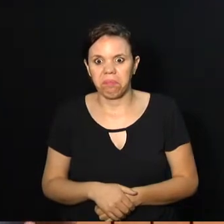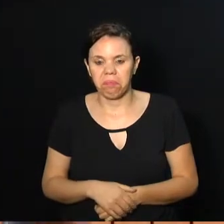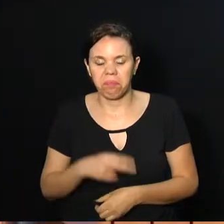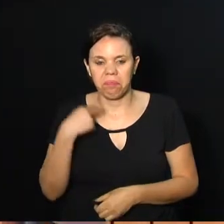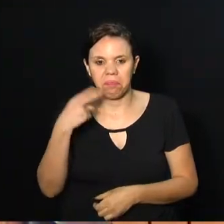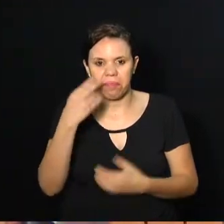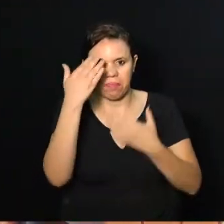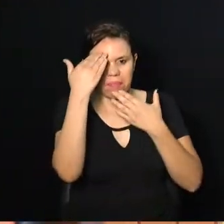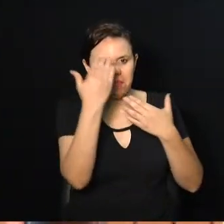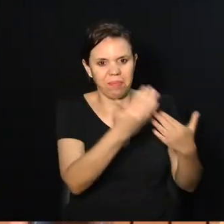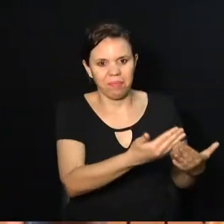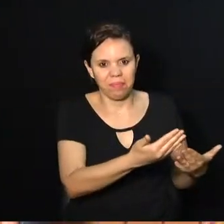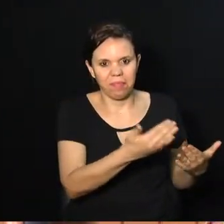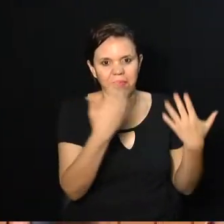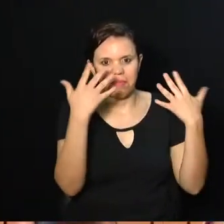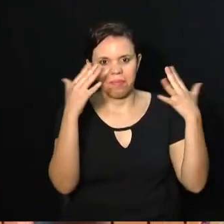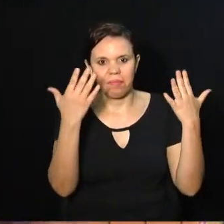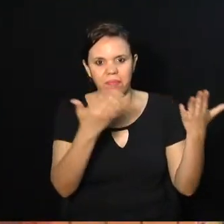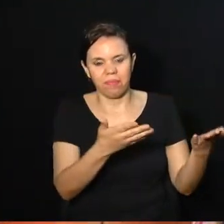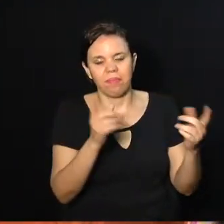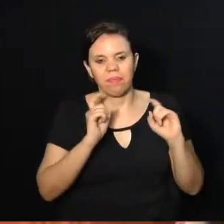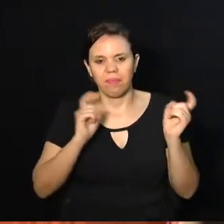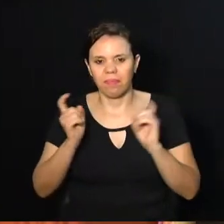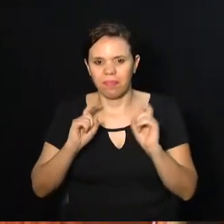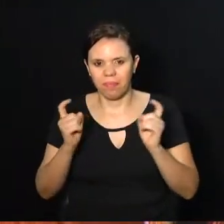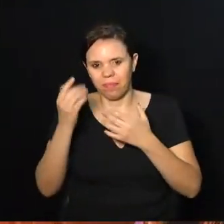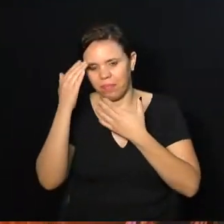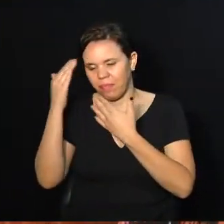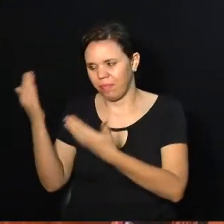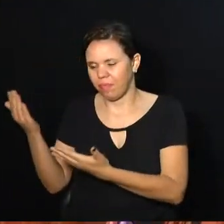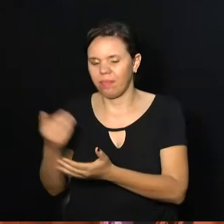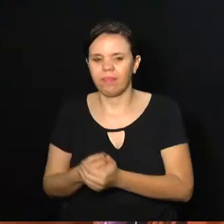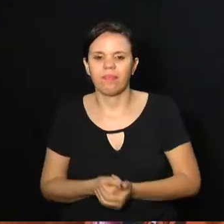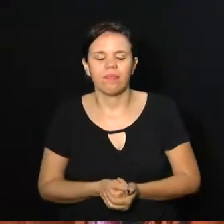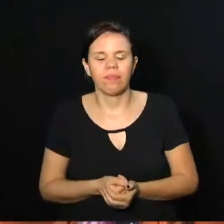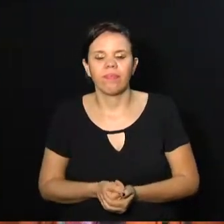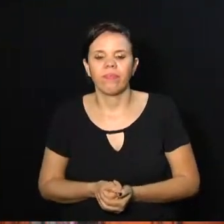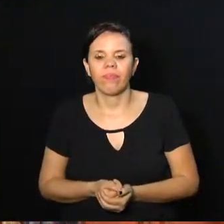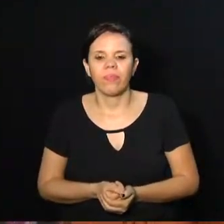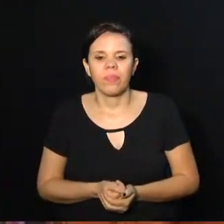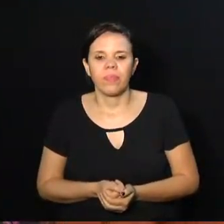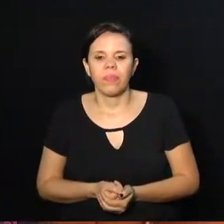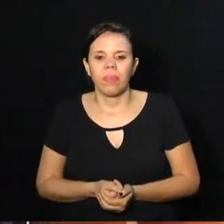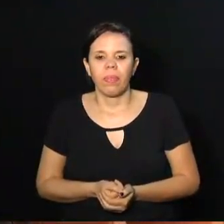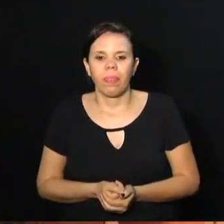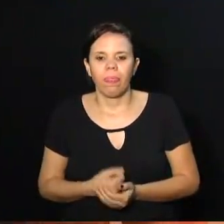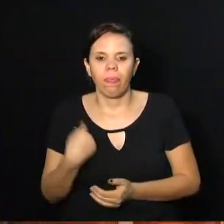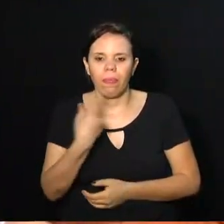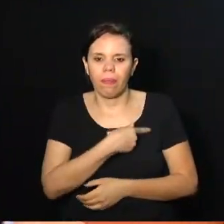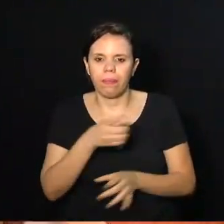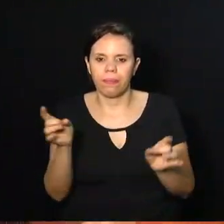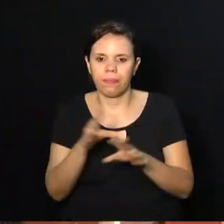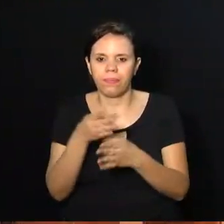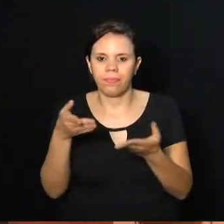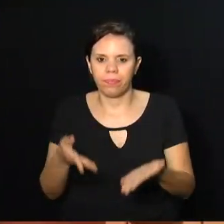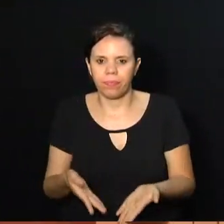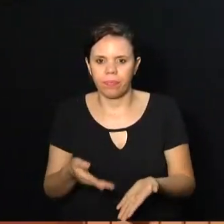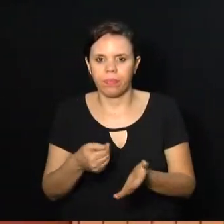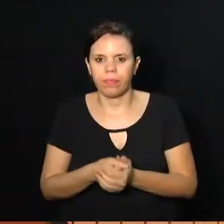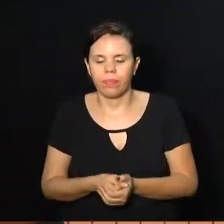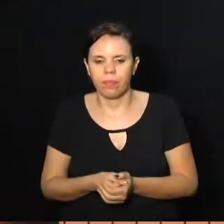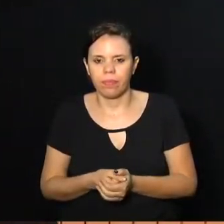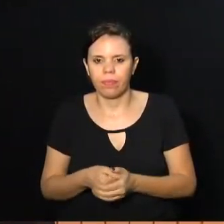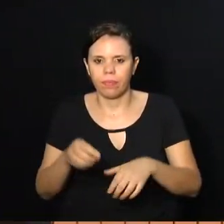Vereador, muito obrigada e parabéns aí pela reunião. Eu que agradeço. Obrigado. Nós encerramos aqui